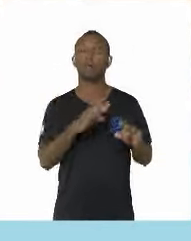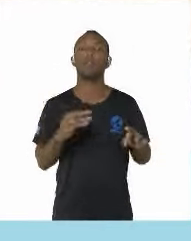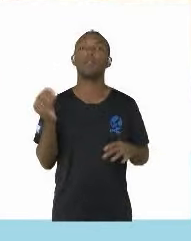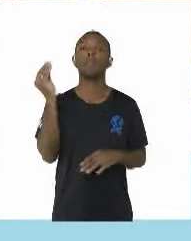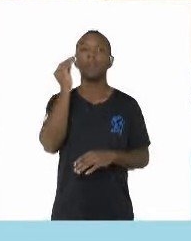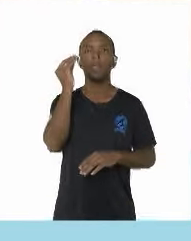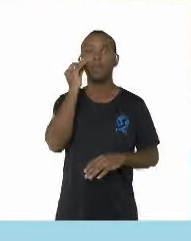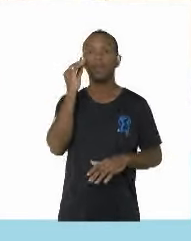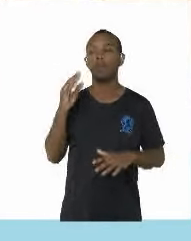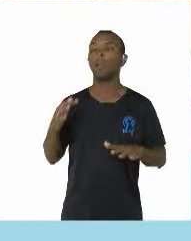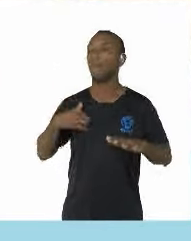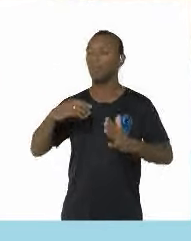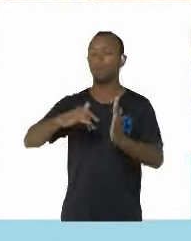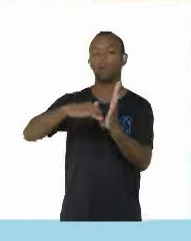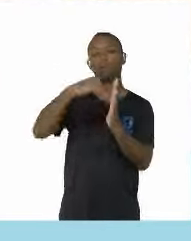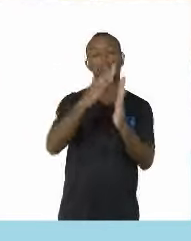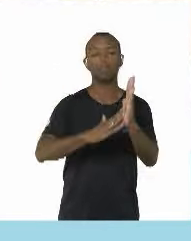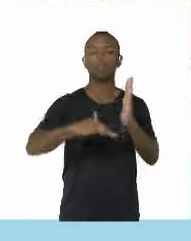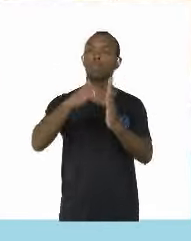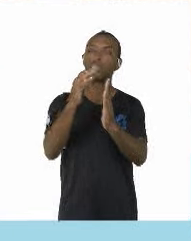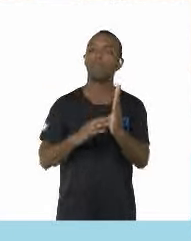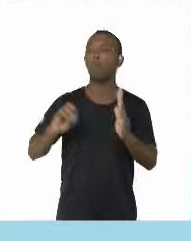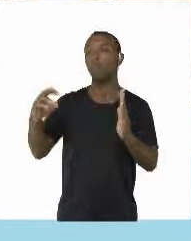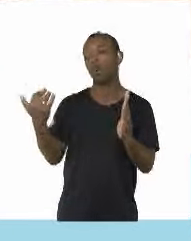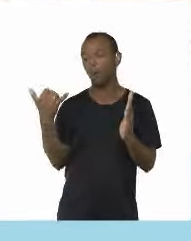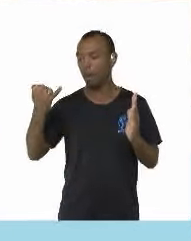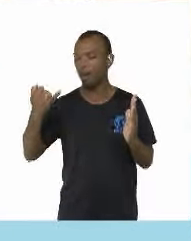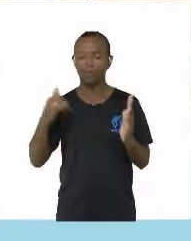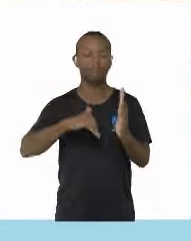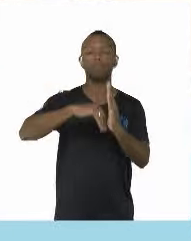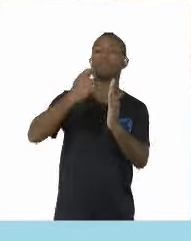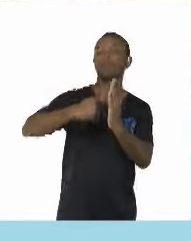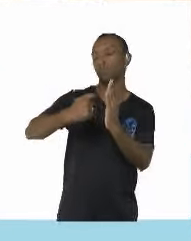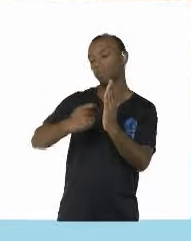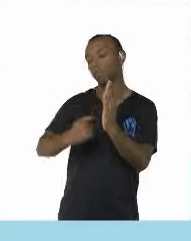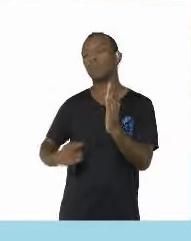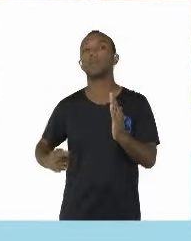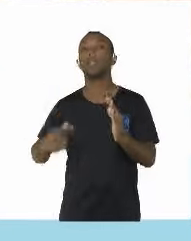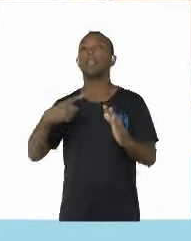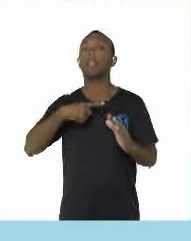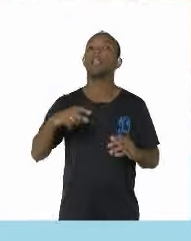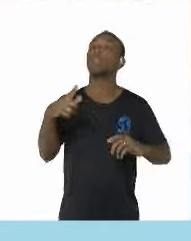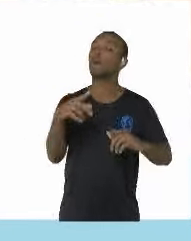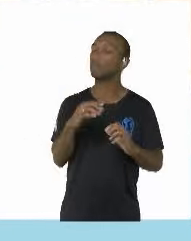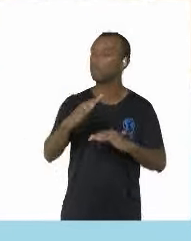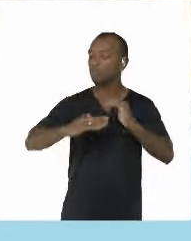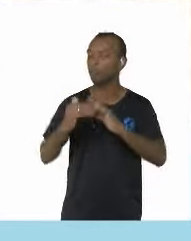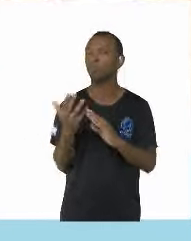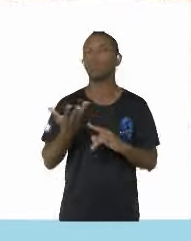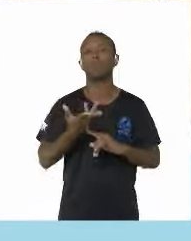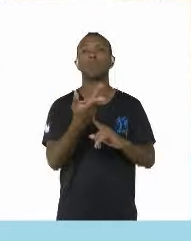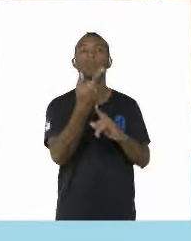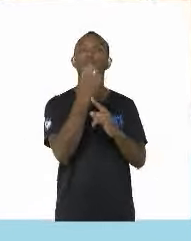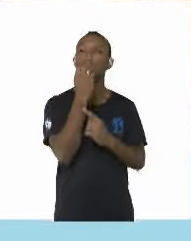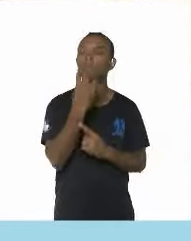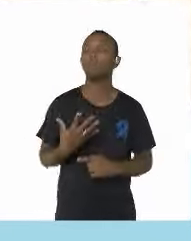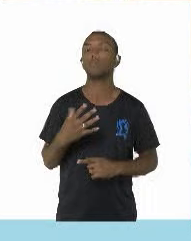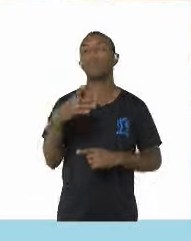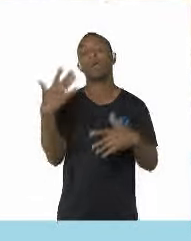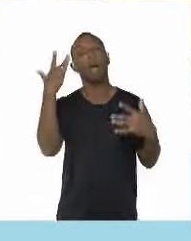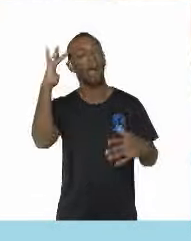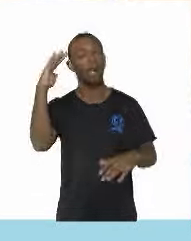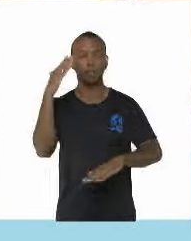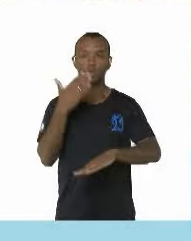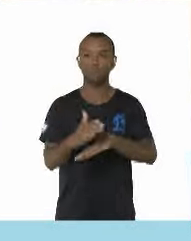mídia, né? Se você pinta com aquarela ou com canetinho, o que você escolhe ali, eu acho que você se torna muito bom naquilo que você faz bastante. O treino, eu acho